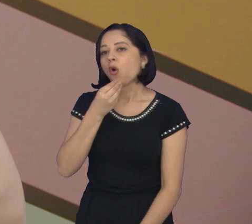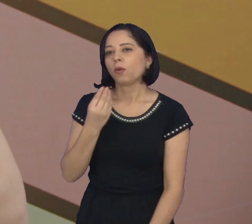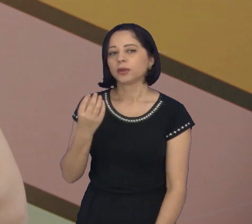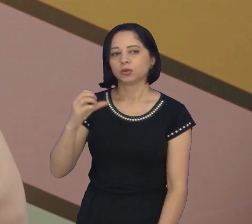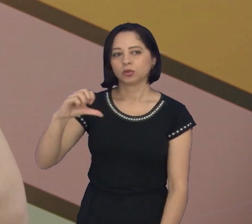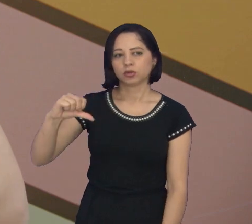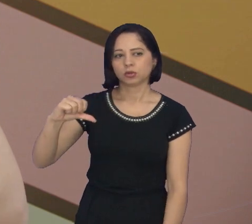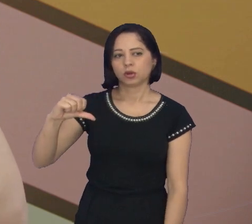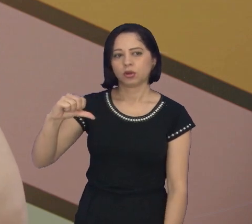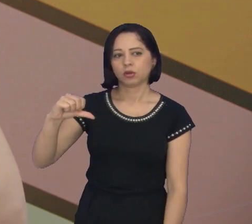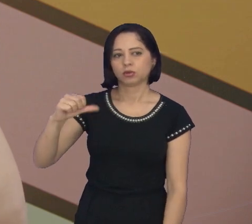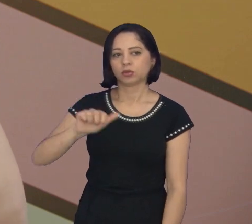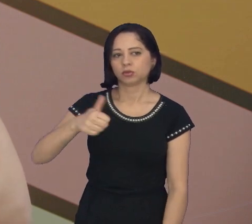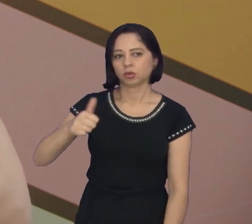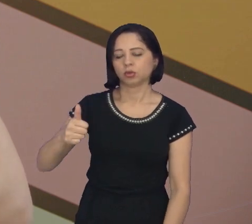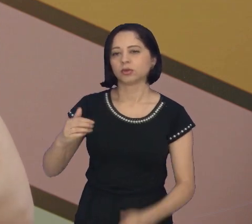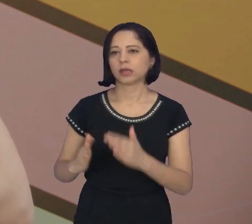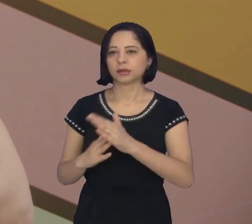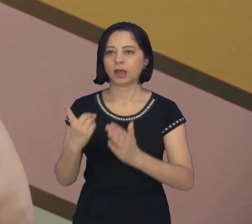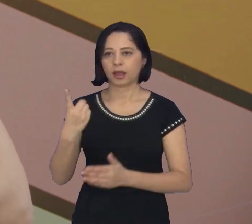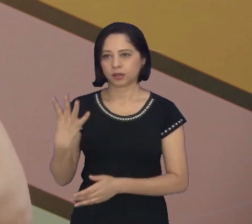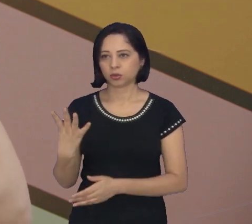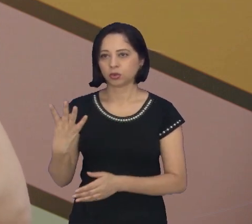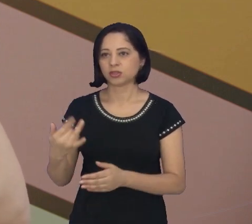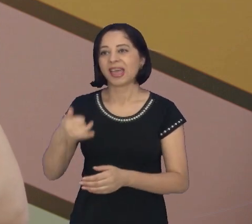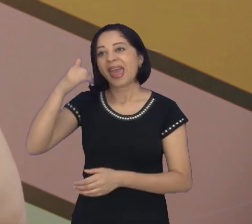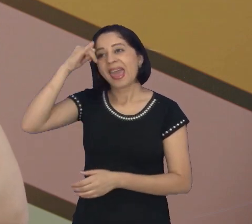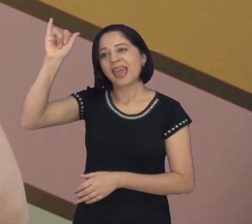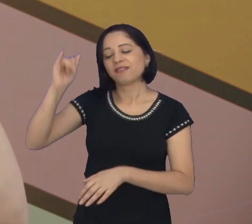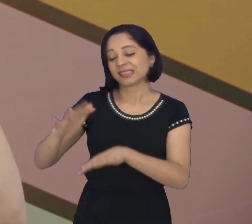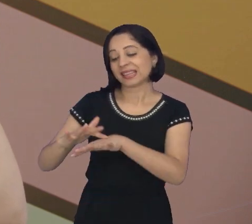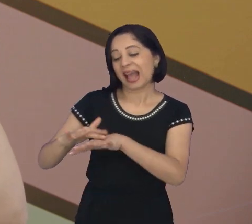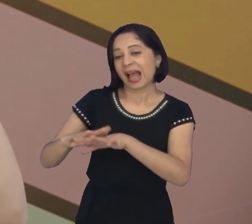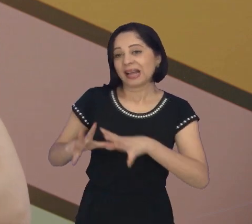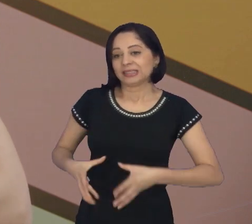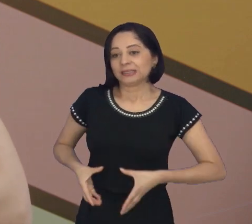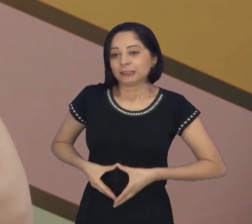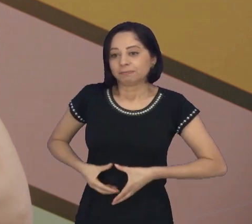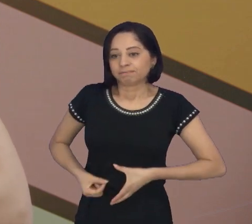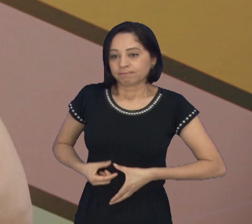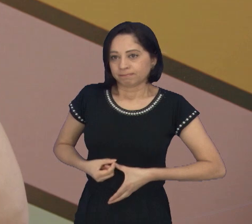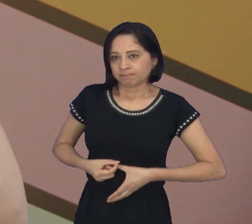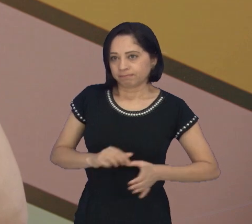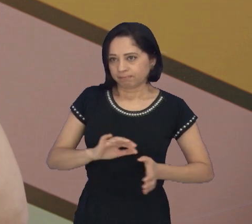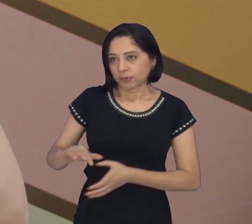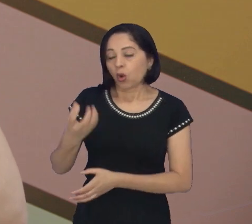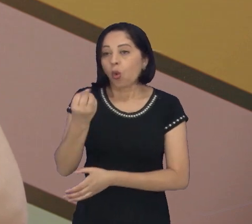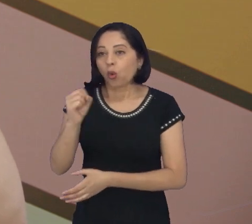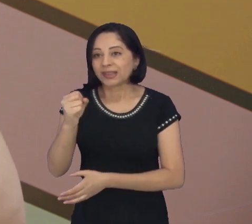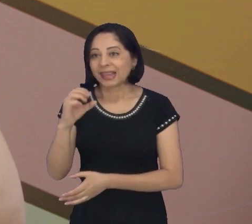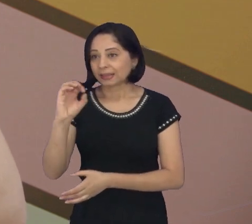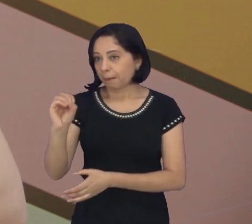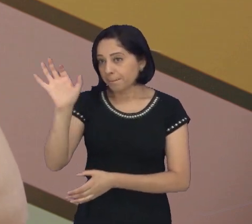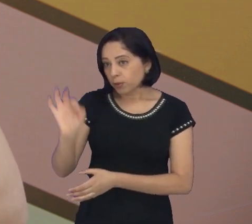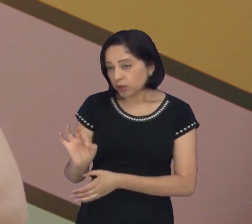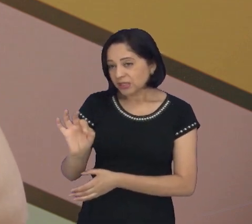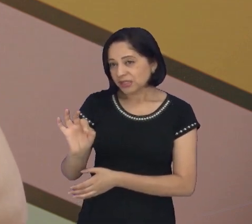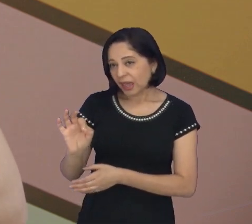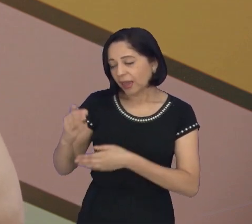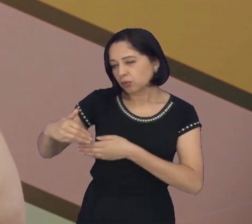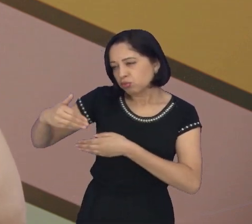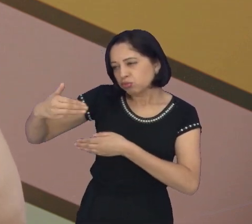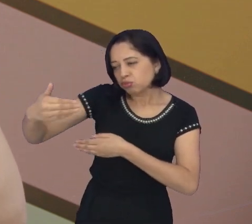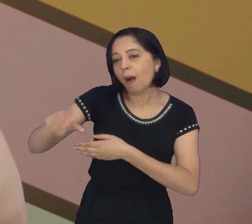É a principal estratégia para reduzir o câncer de colo, porque 80% das mulheres vão se contaminar com HPV ao longo da